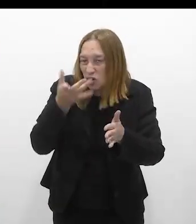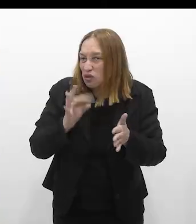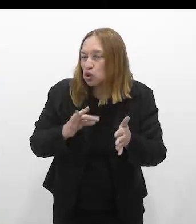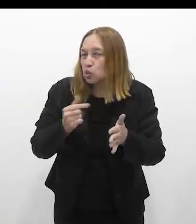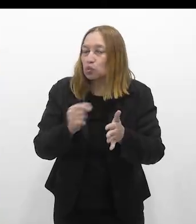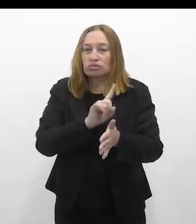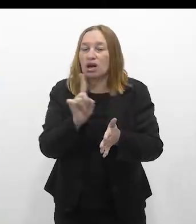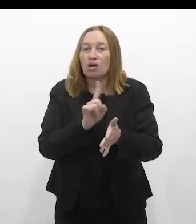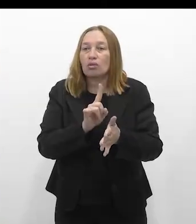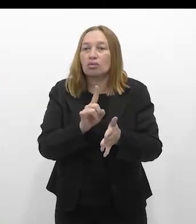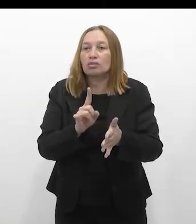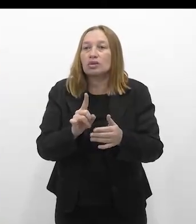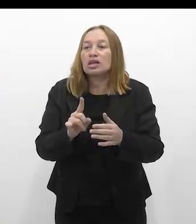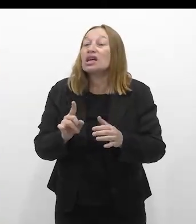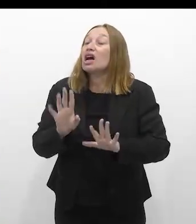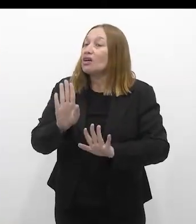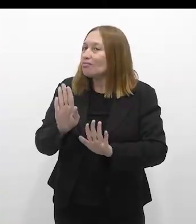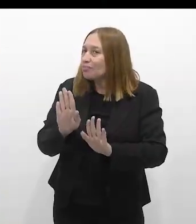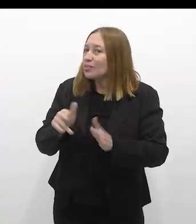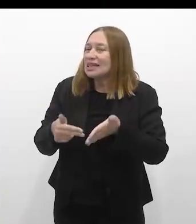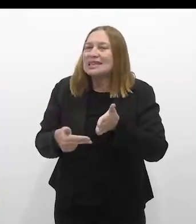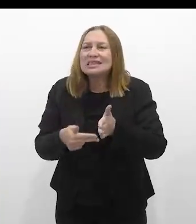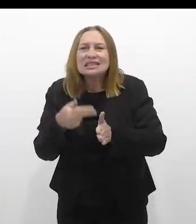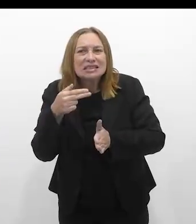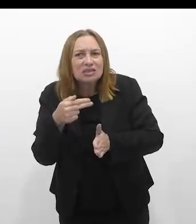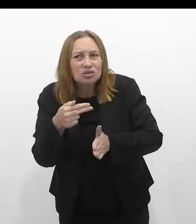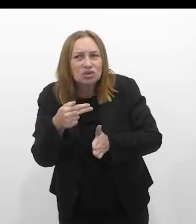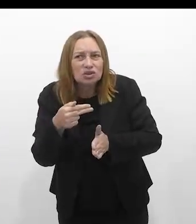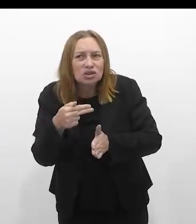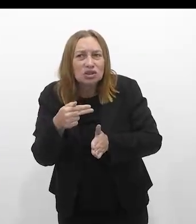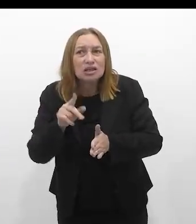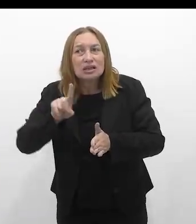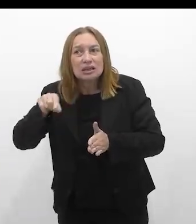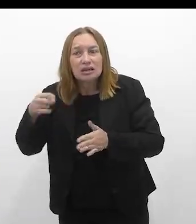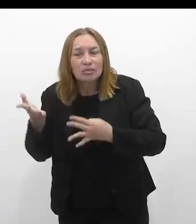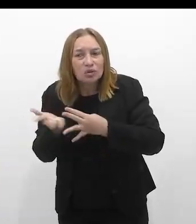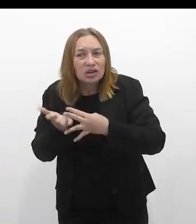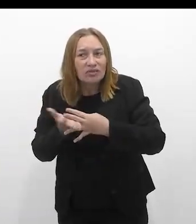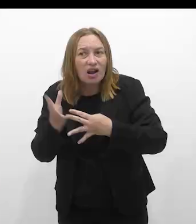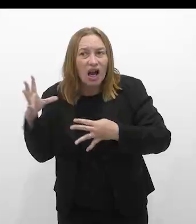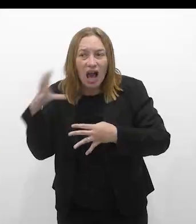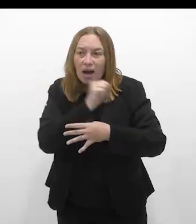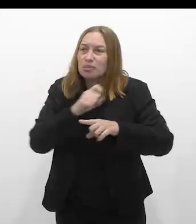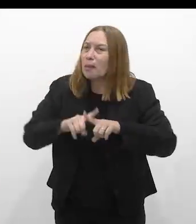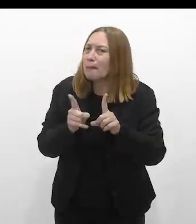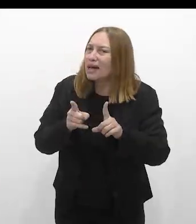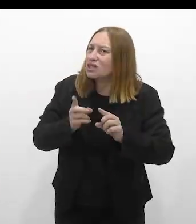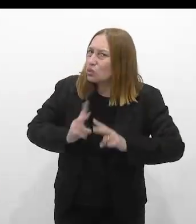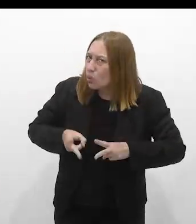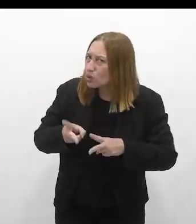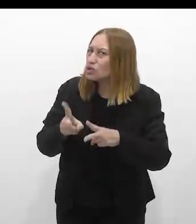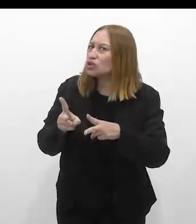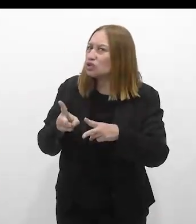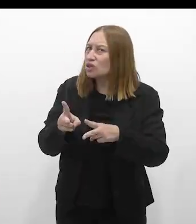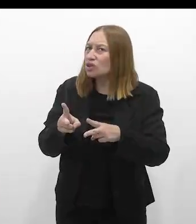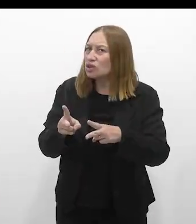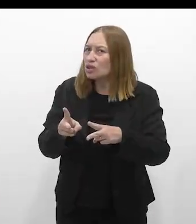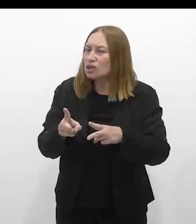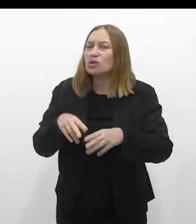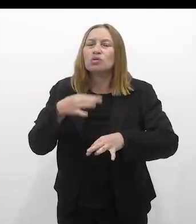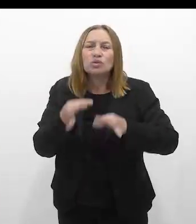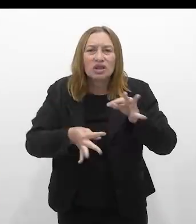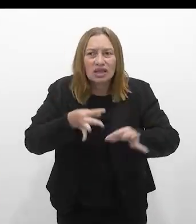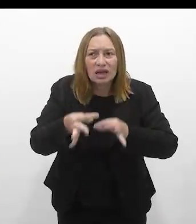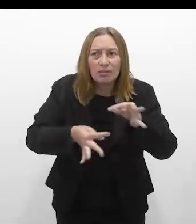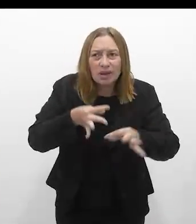E ela não é ela sozinha. Por falar em cirurgia, a gente vai ter que ir para o intervalo rapidinho, mas continuando